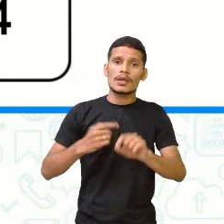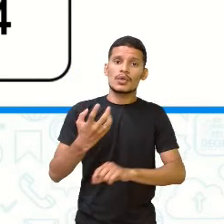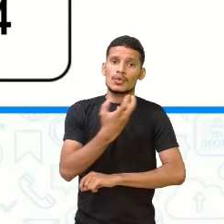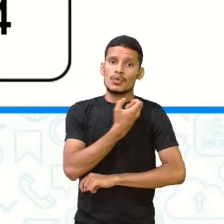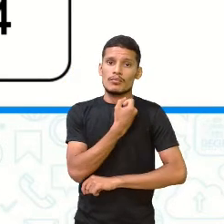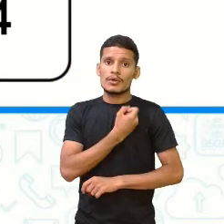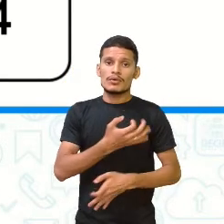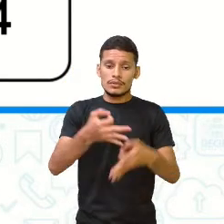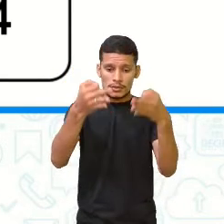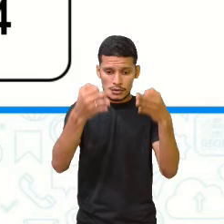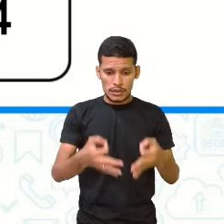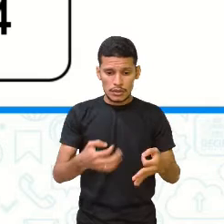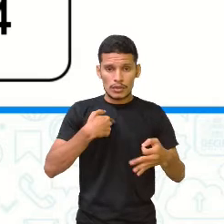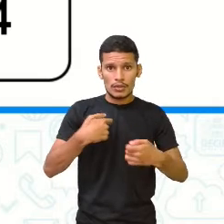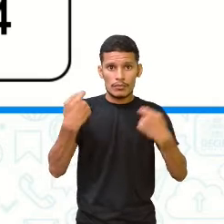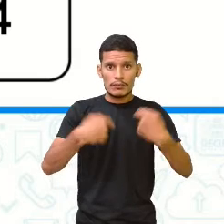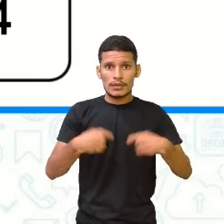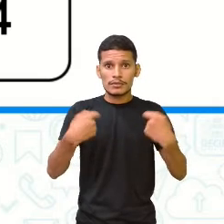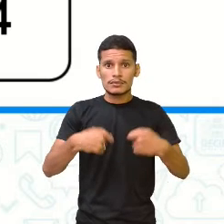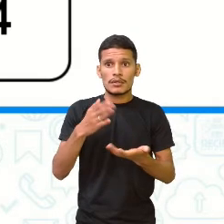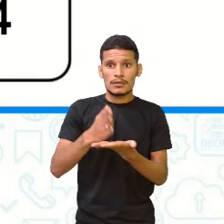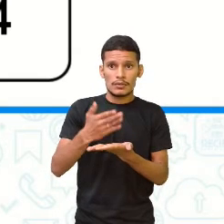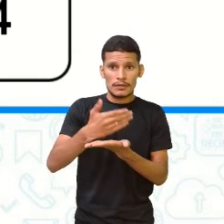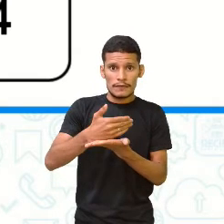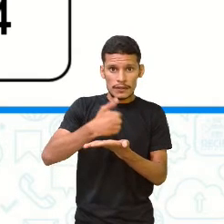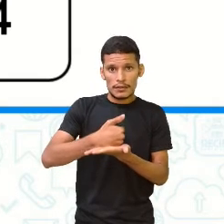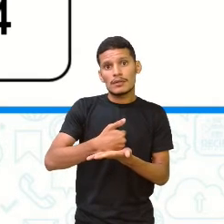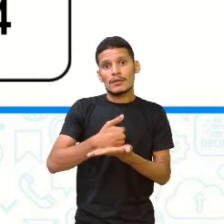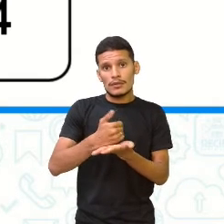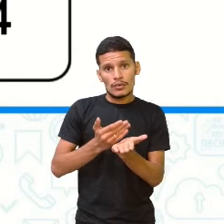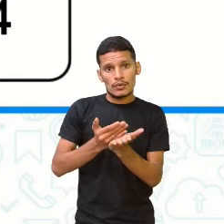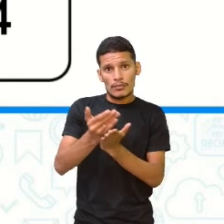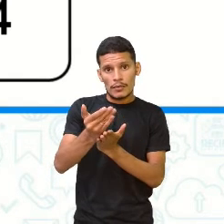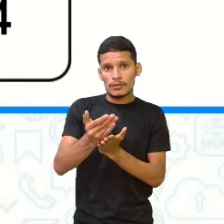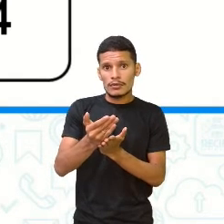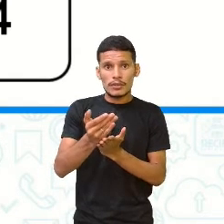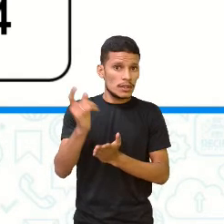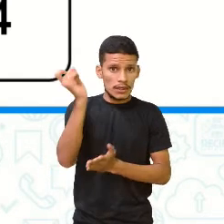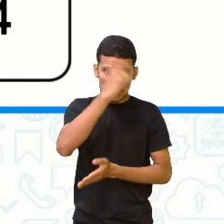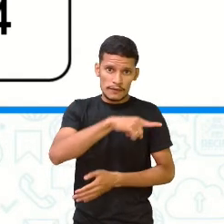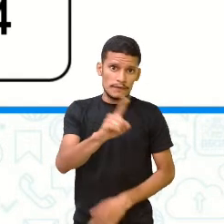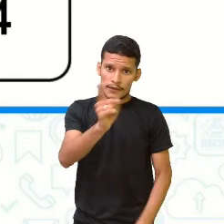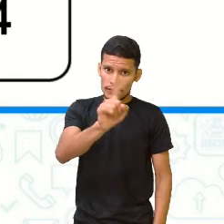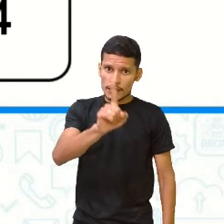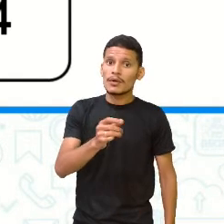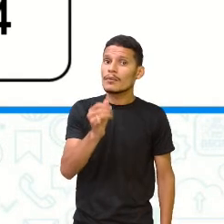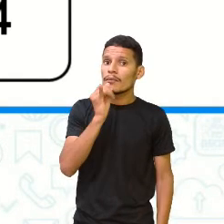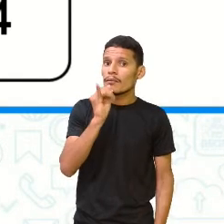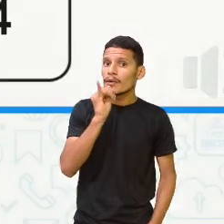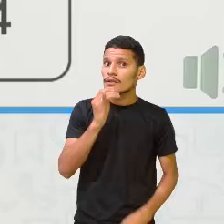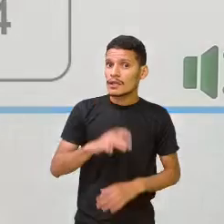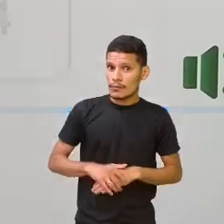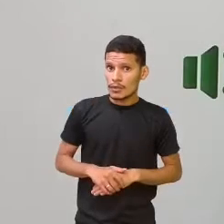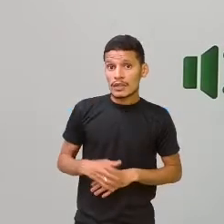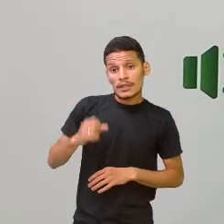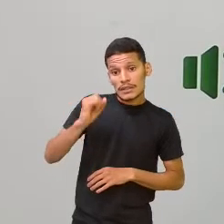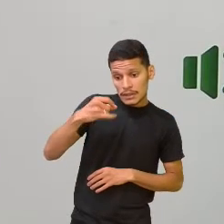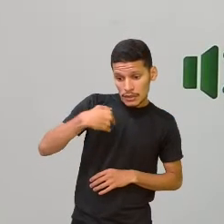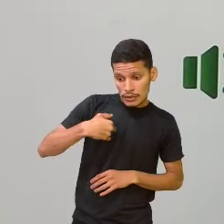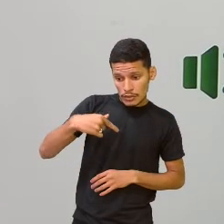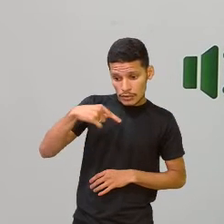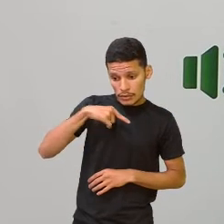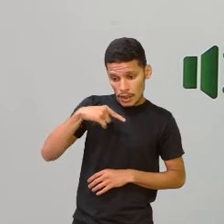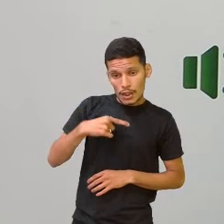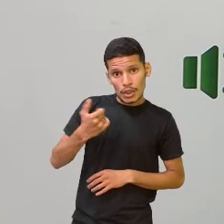número que eu precisei dividir a princípio. Complicado de jeito nenhum. No caso aqui, por exemplo, se eu tivesse o